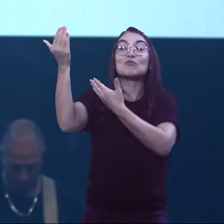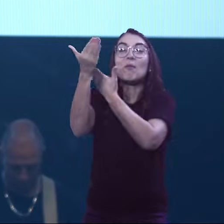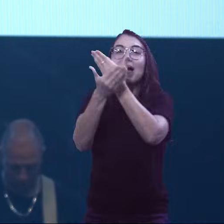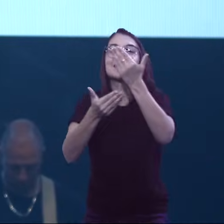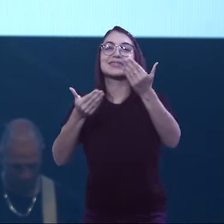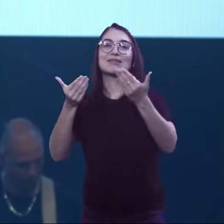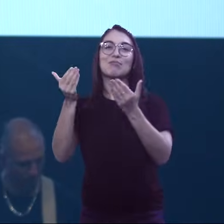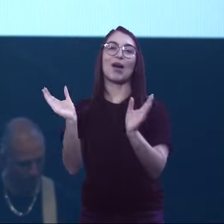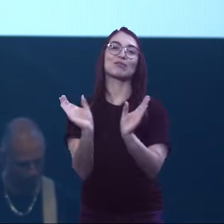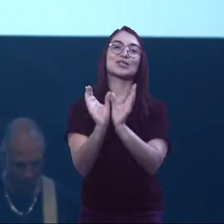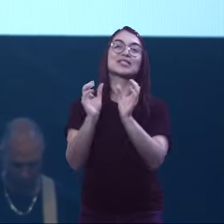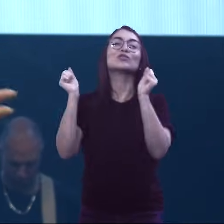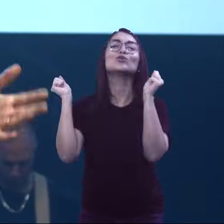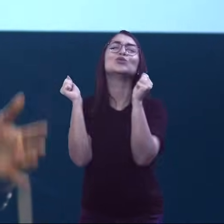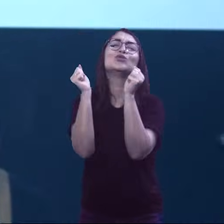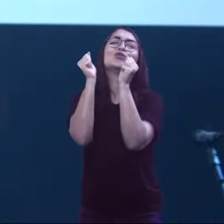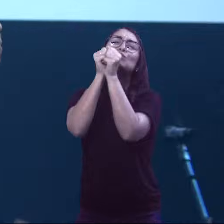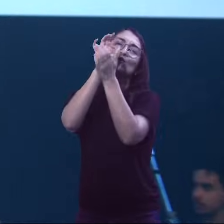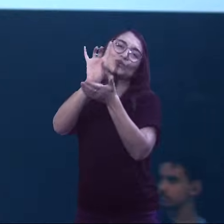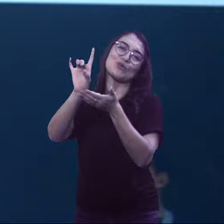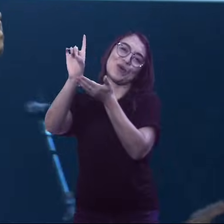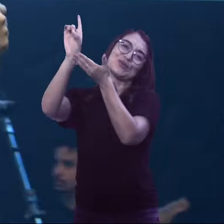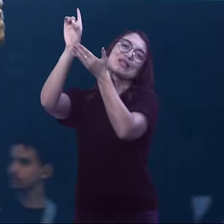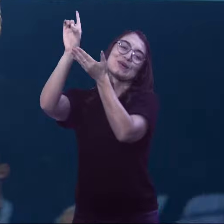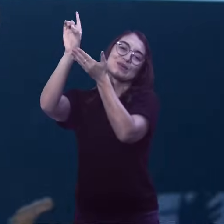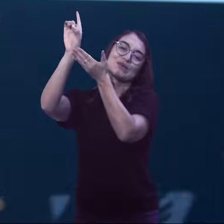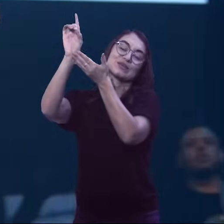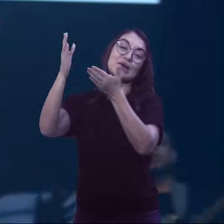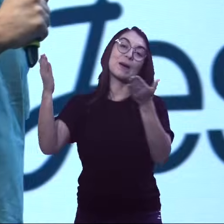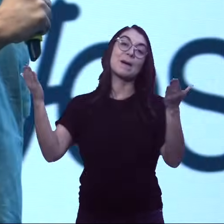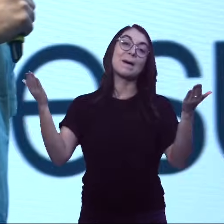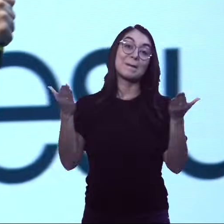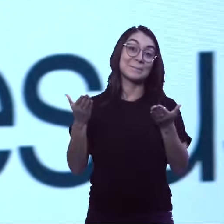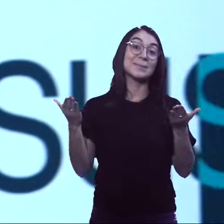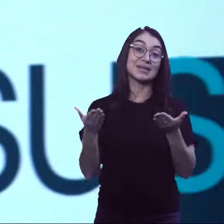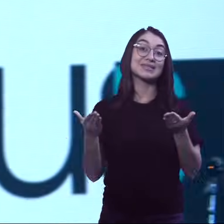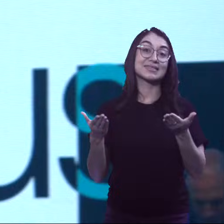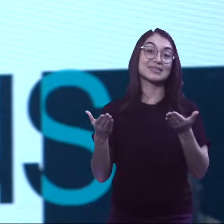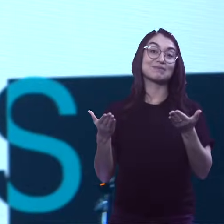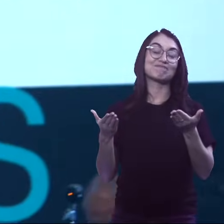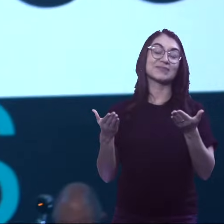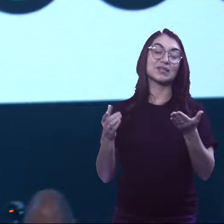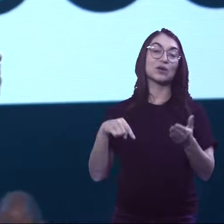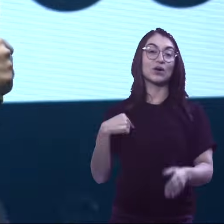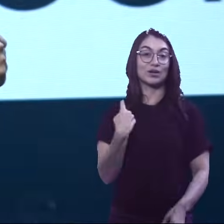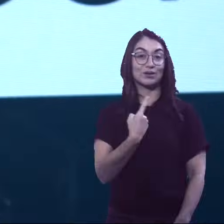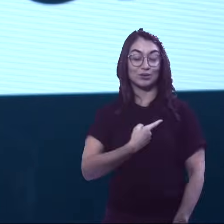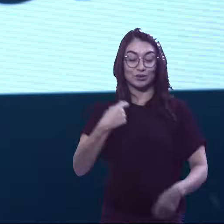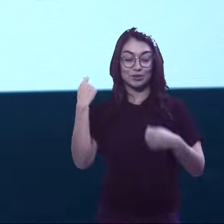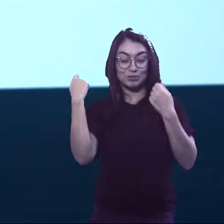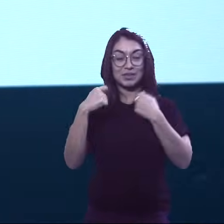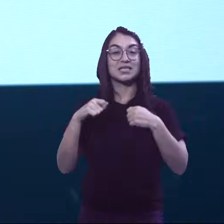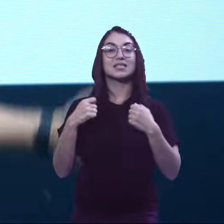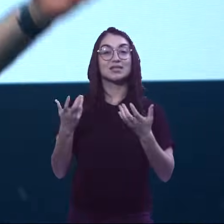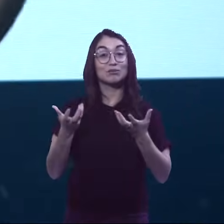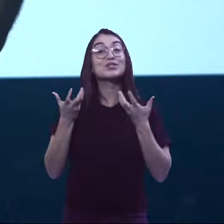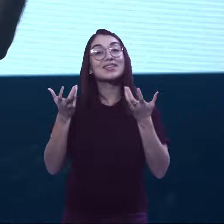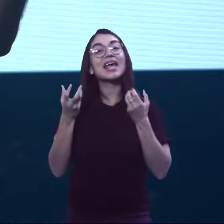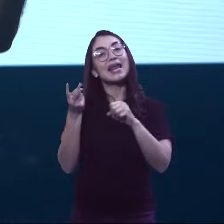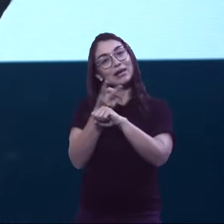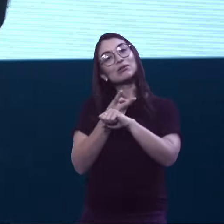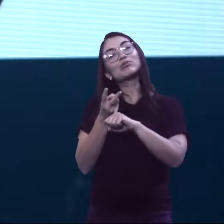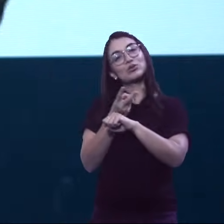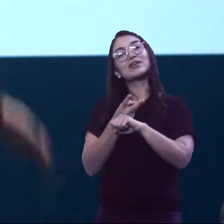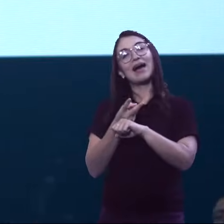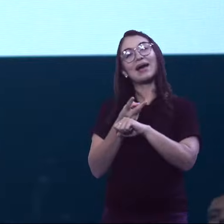céu. Só que nesse tempo a gente precisa andar pelo Espírito, andar na dinâmica do Espírito. E hoje